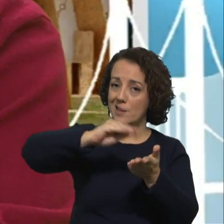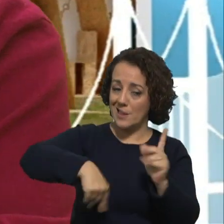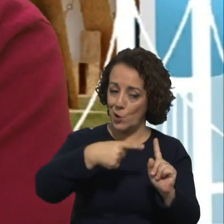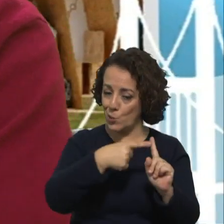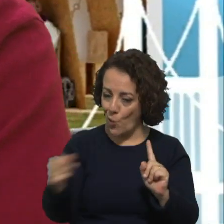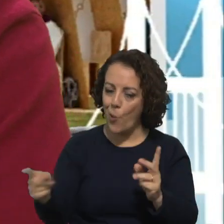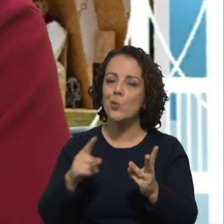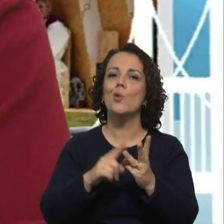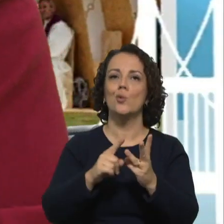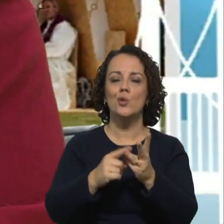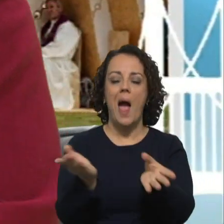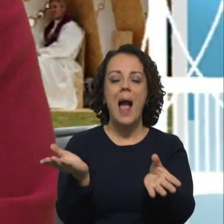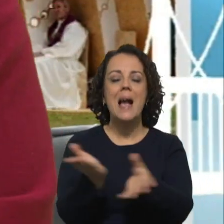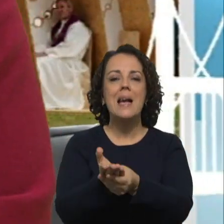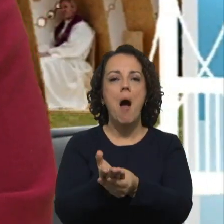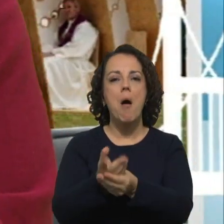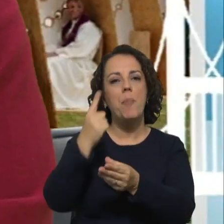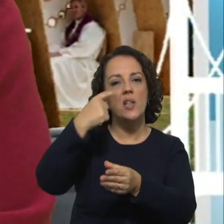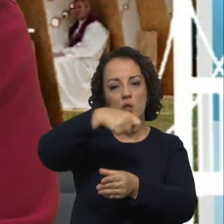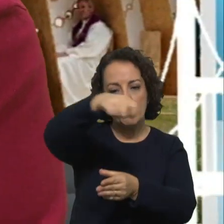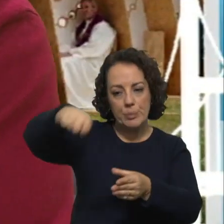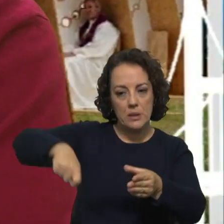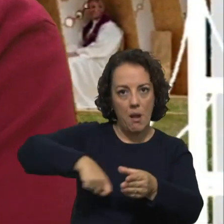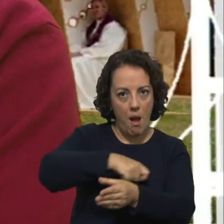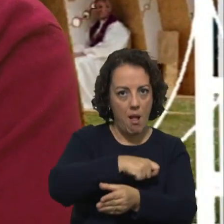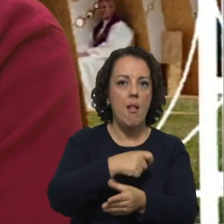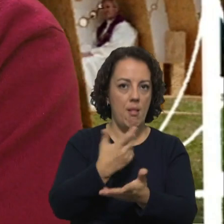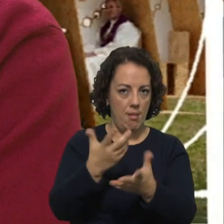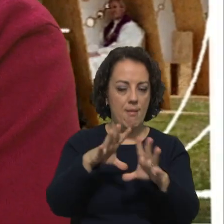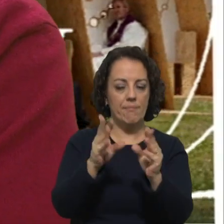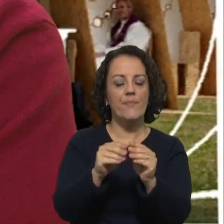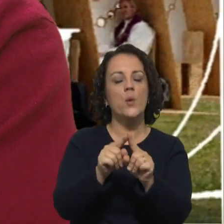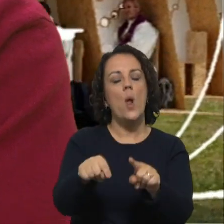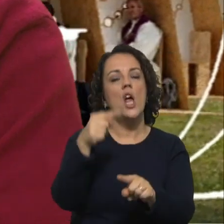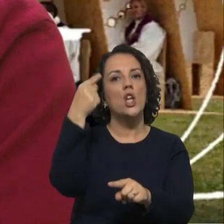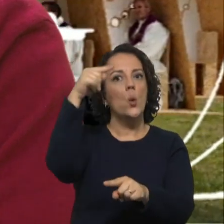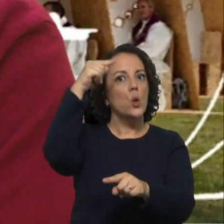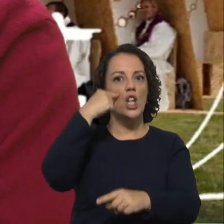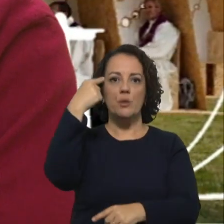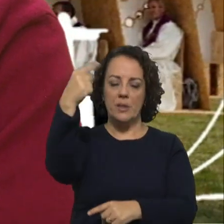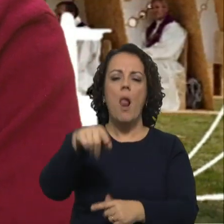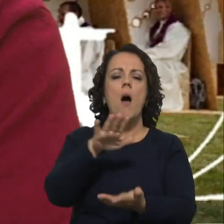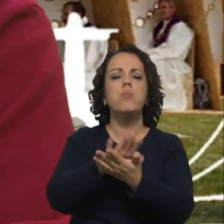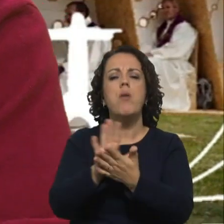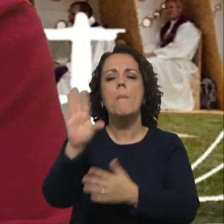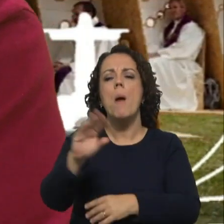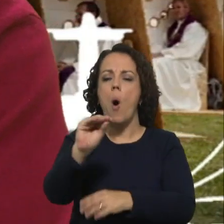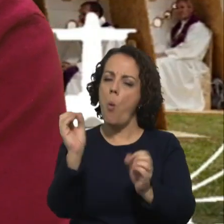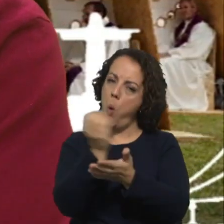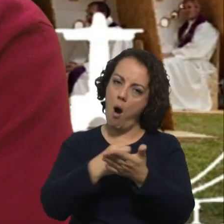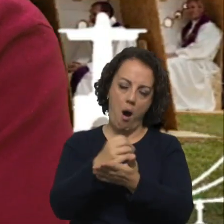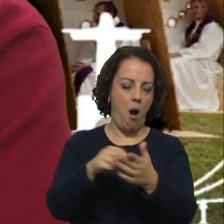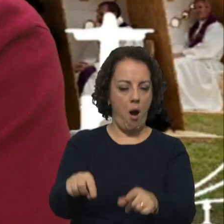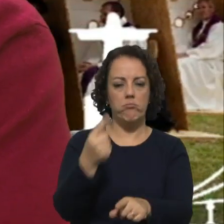realmente que fosse uma experiência especial e única poder ter o acesso a este livro, e não serão feitos mais, não haverá mais edições e,